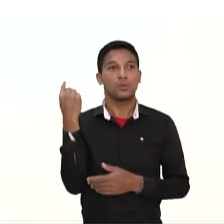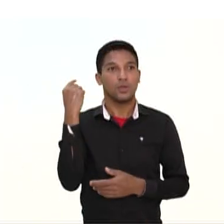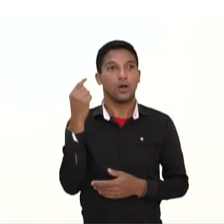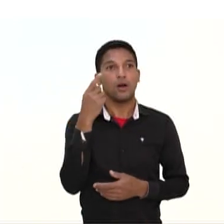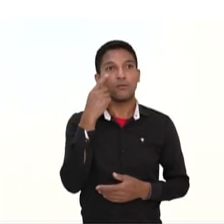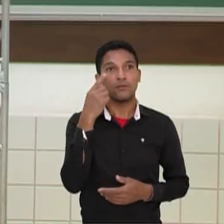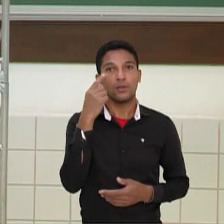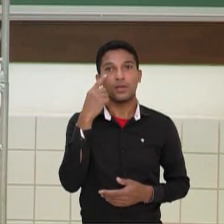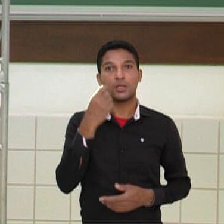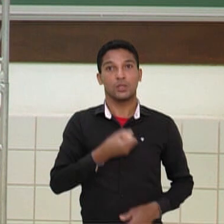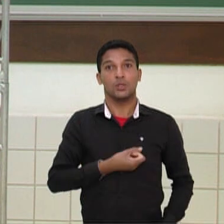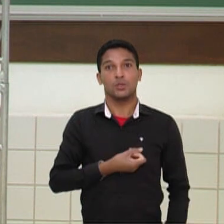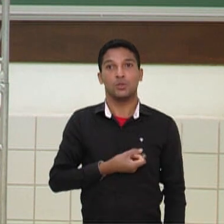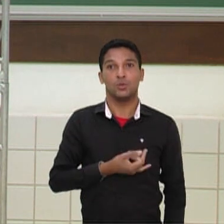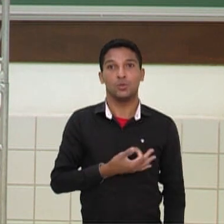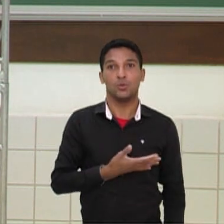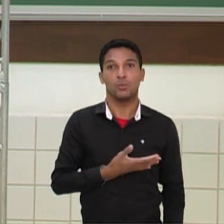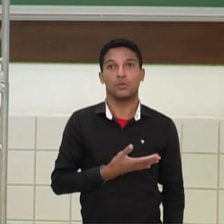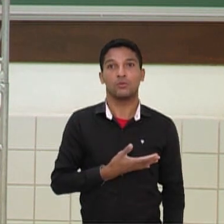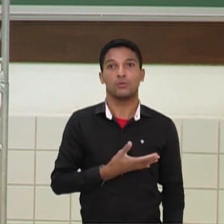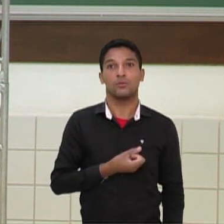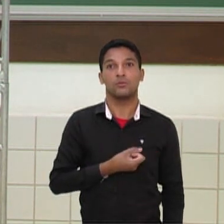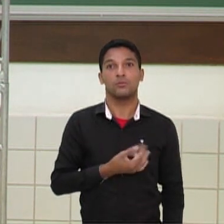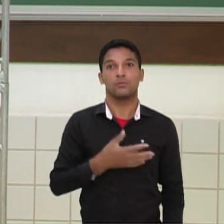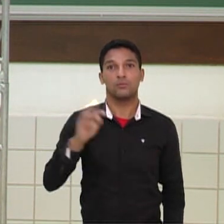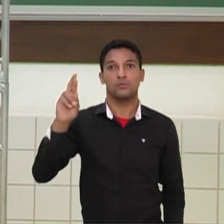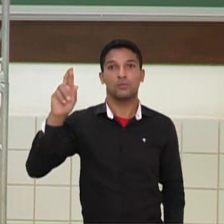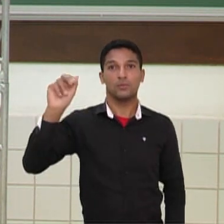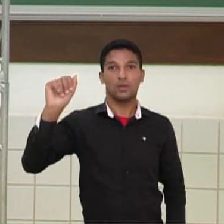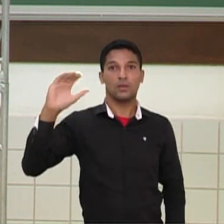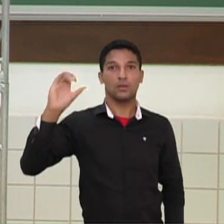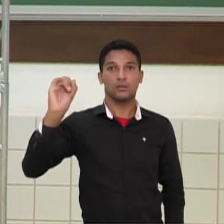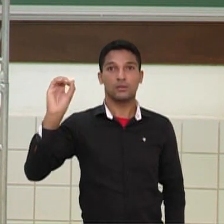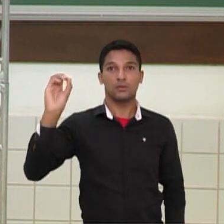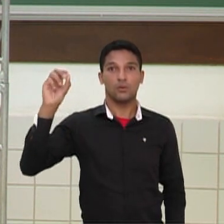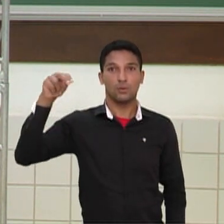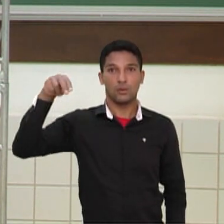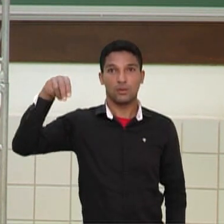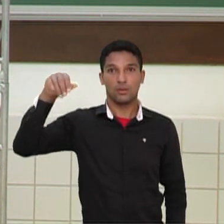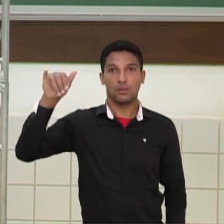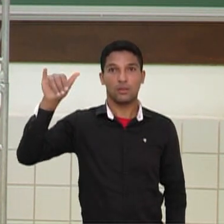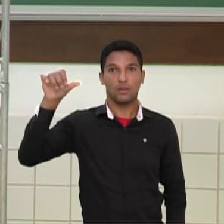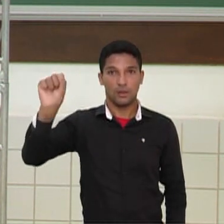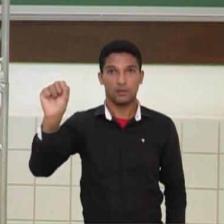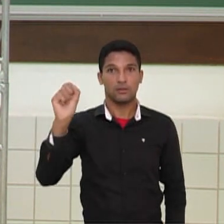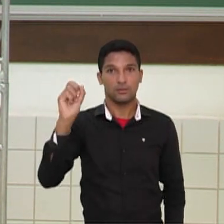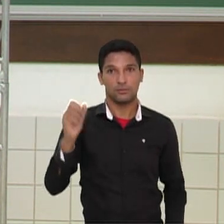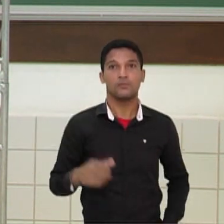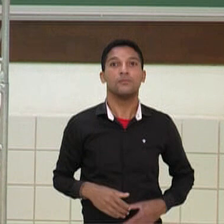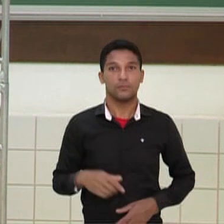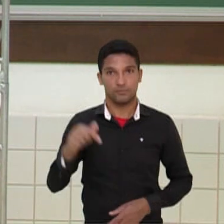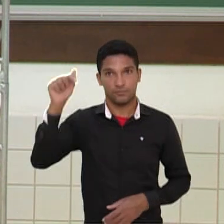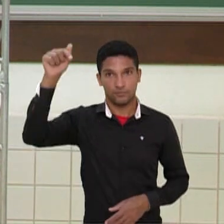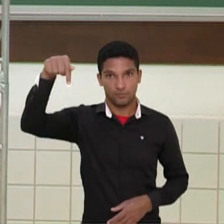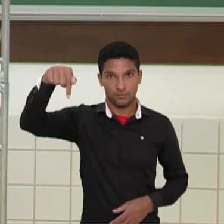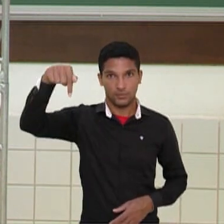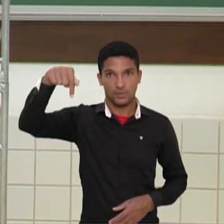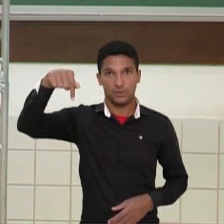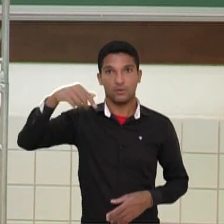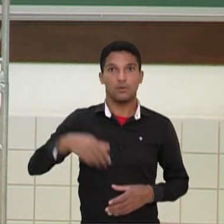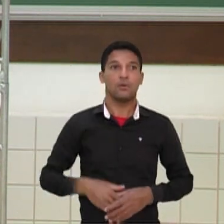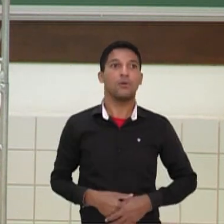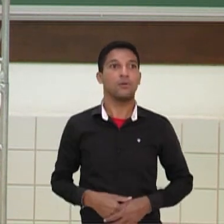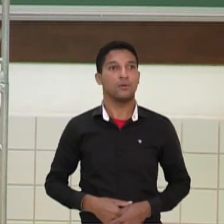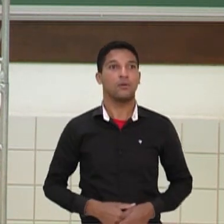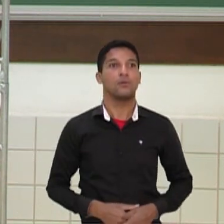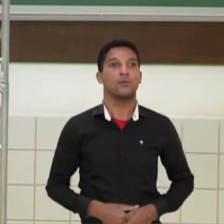racionais, não foi isso? Foi, né? Ele me disse que foi. Bom, na aula de hoje a gente vai fazer aí alguns exercícios de